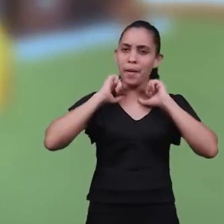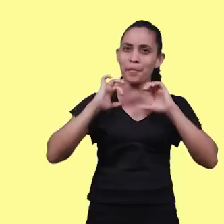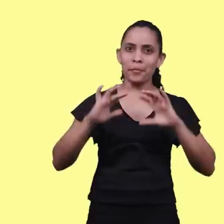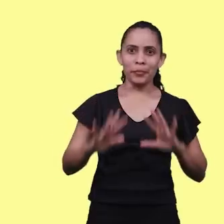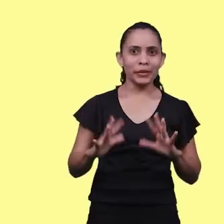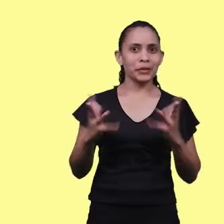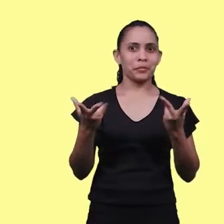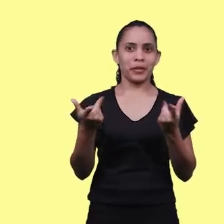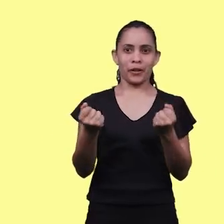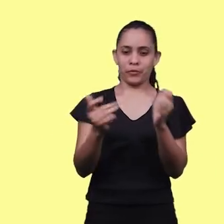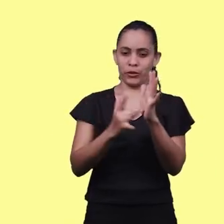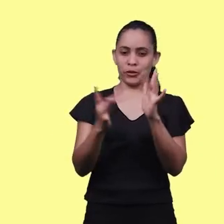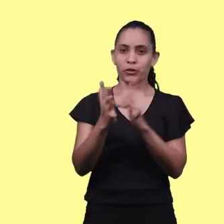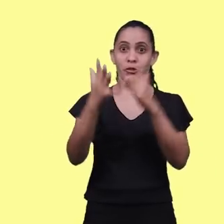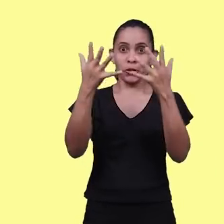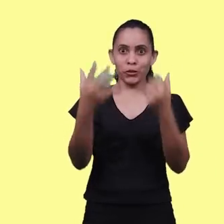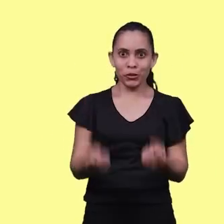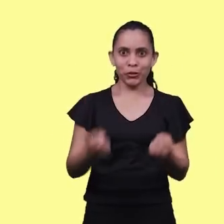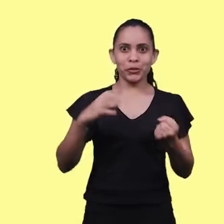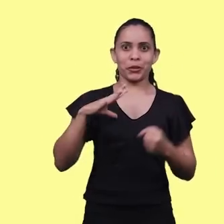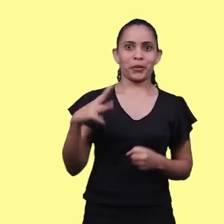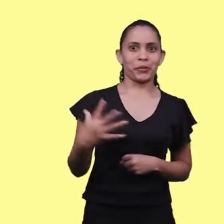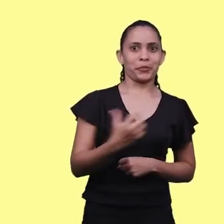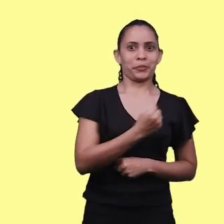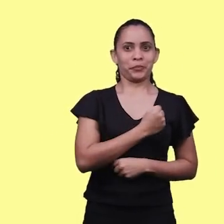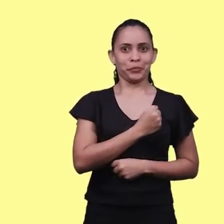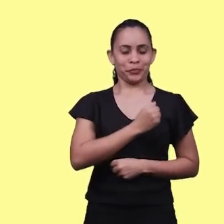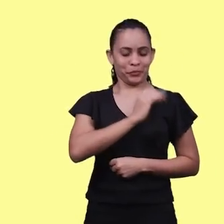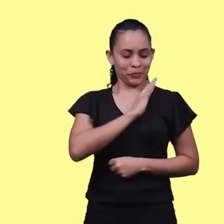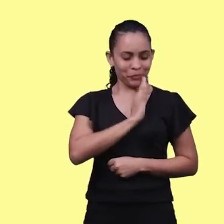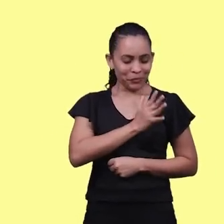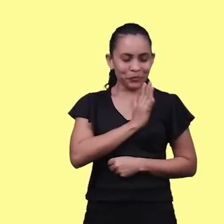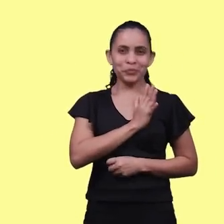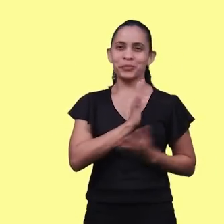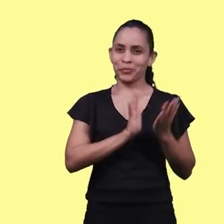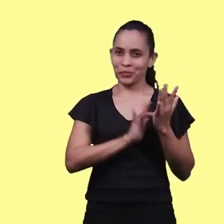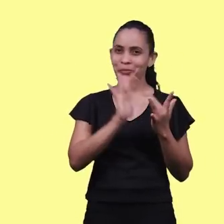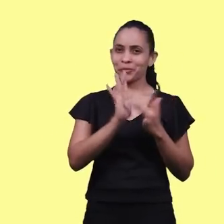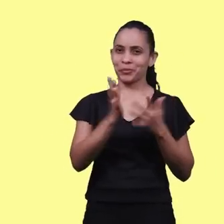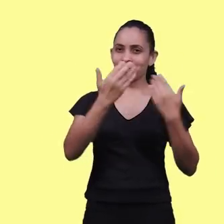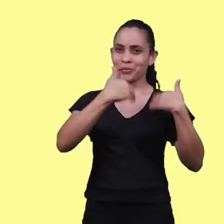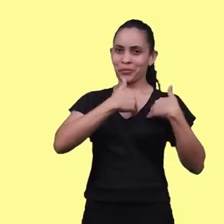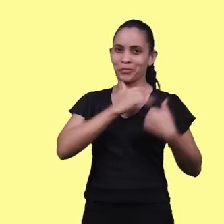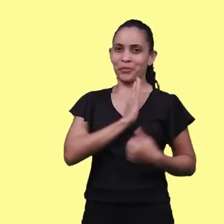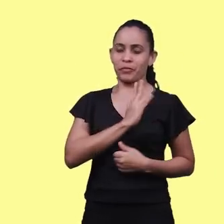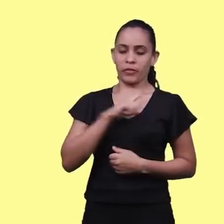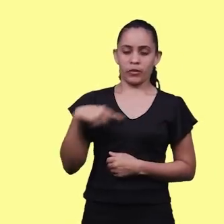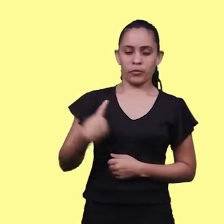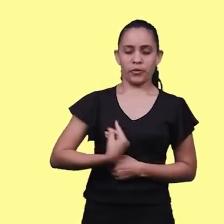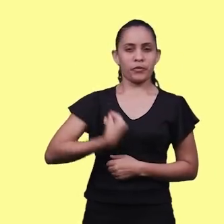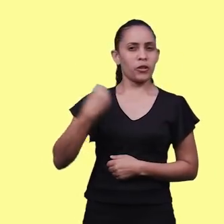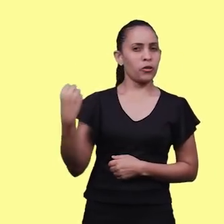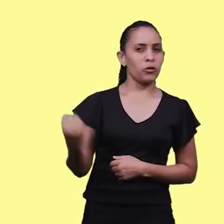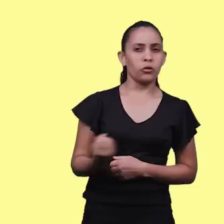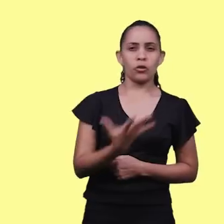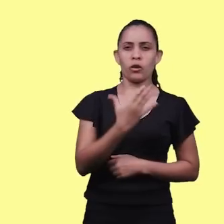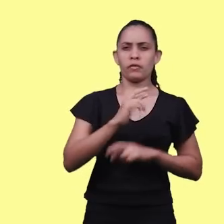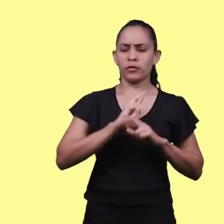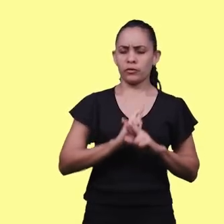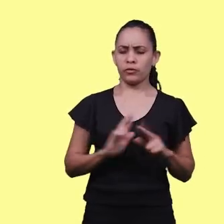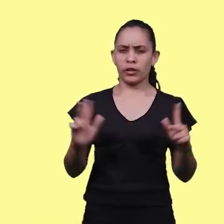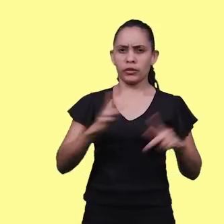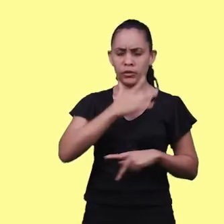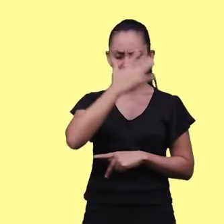de aceitar a Jesus como nosso Salvador, de tê-lo no nosso coração, tudo se faz novo, tudo é diferente. E